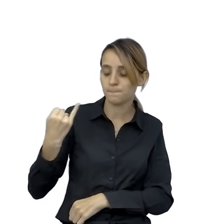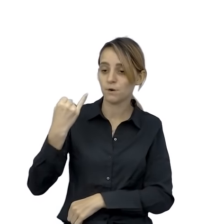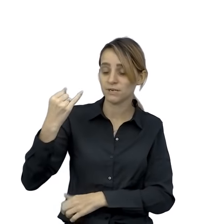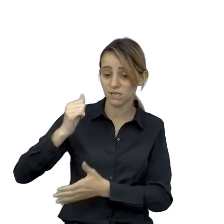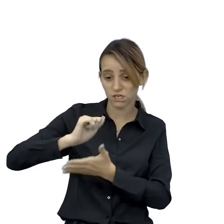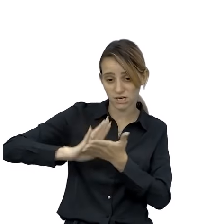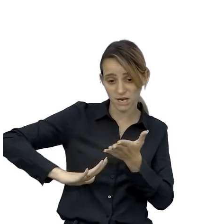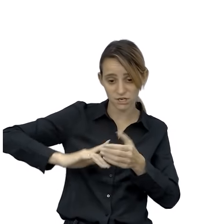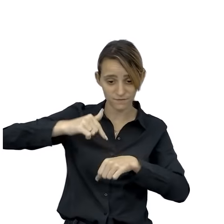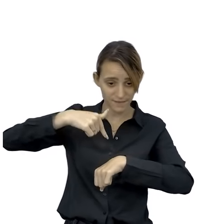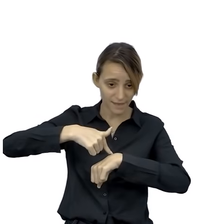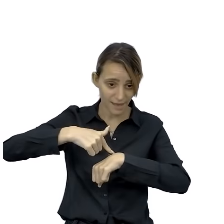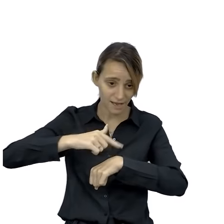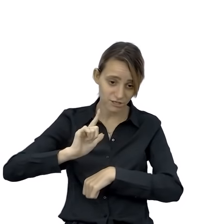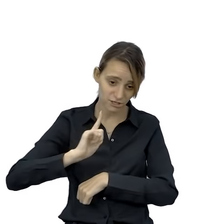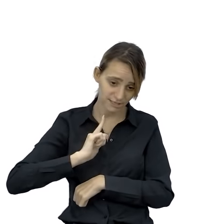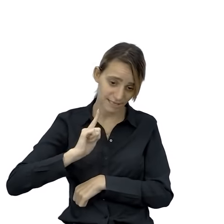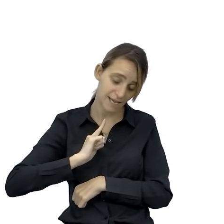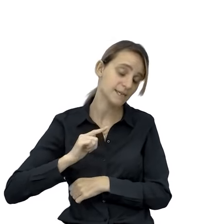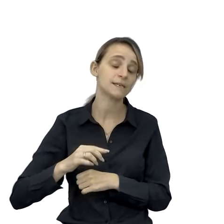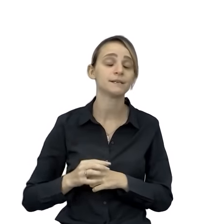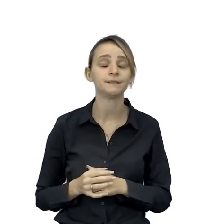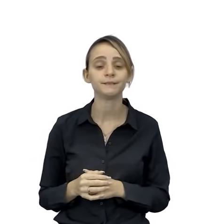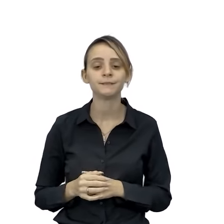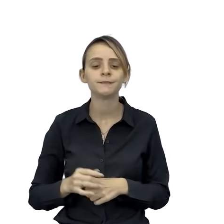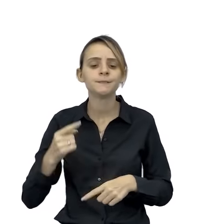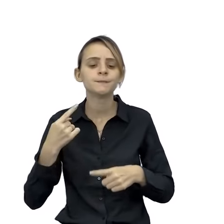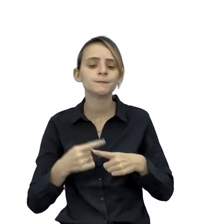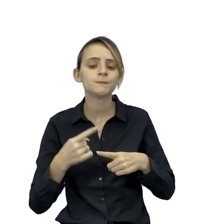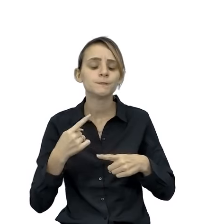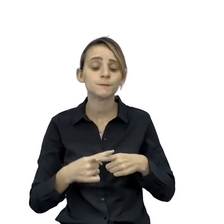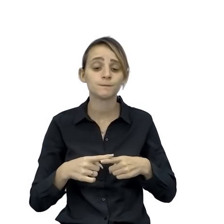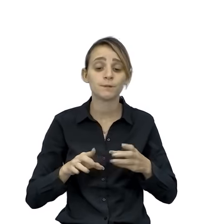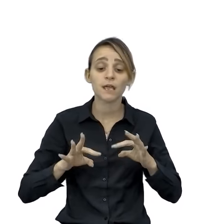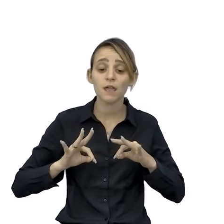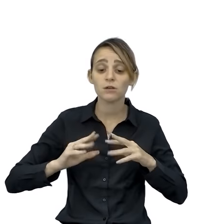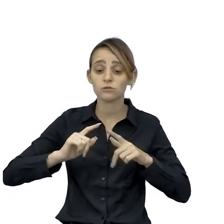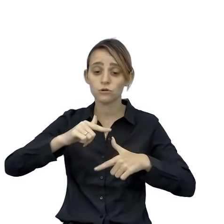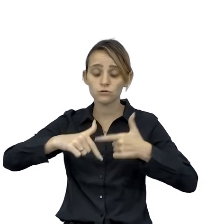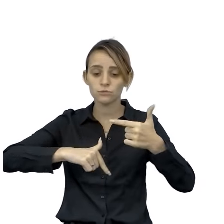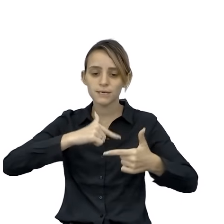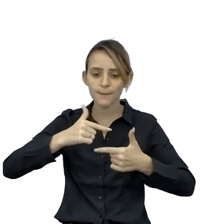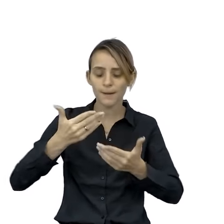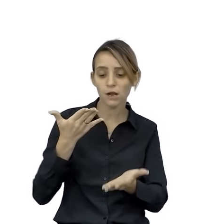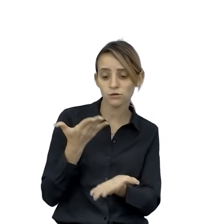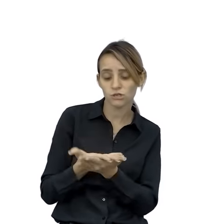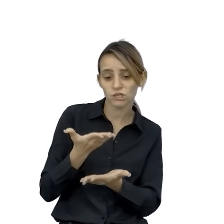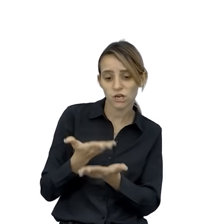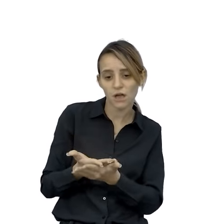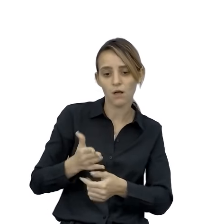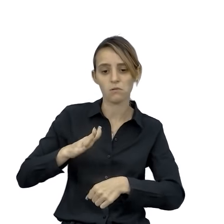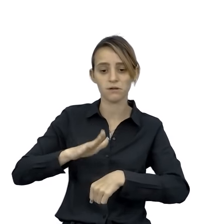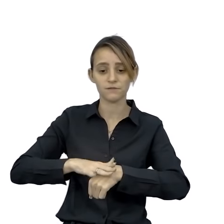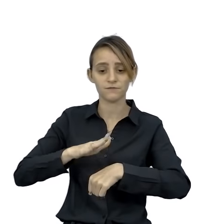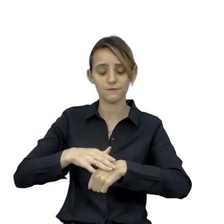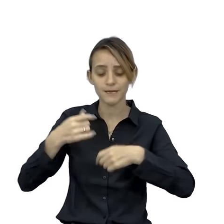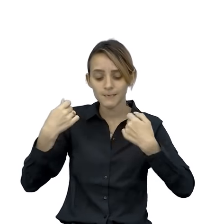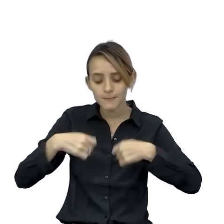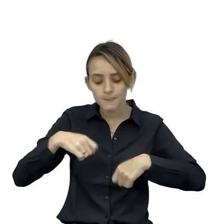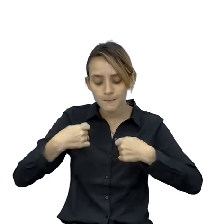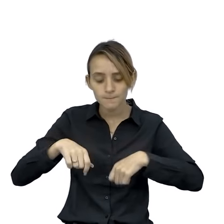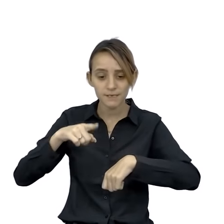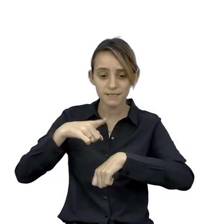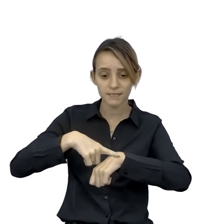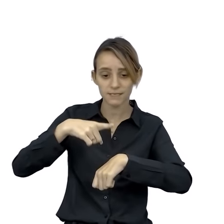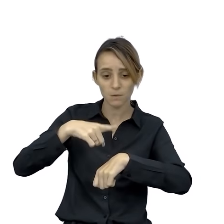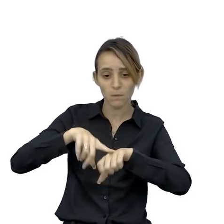Porque a gente precisa, né, de tudo, todo esse, de todo o trabalho desenvolvido, da aula desenvolvida, eu tenho que ter um momento